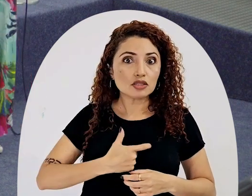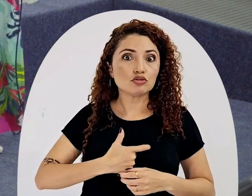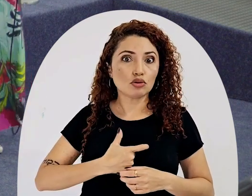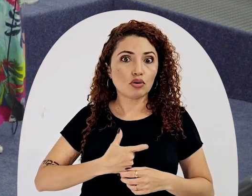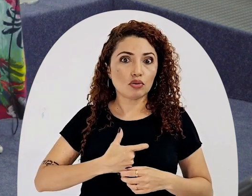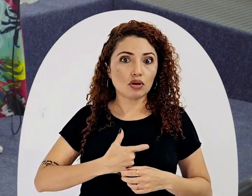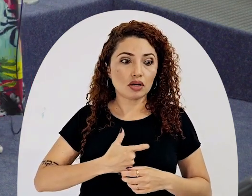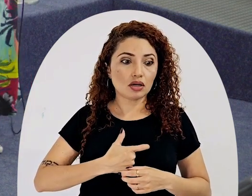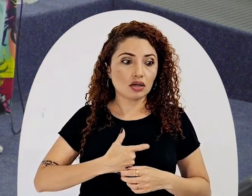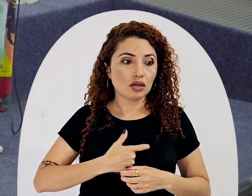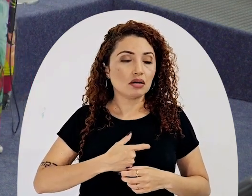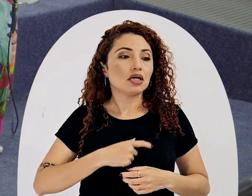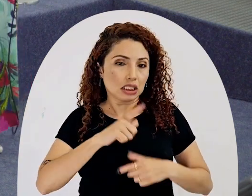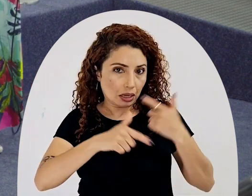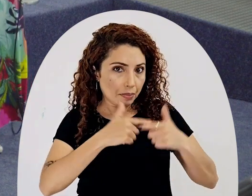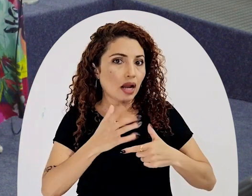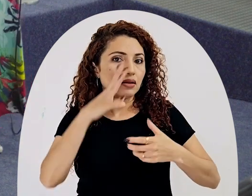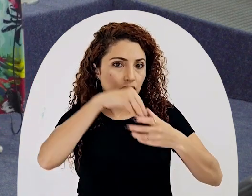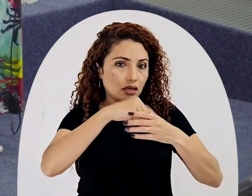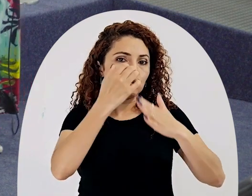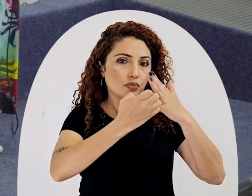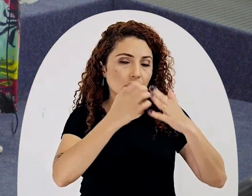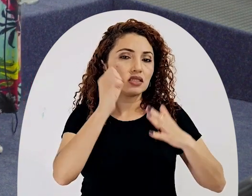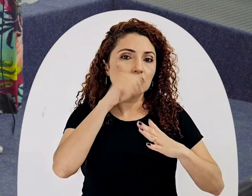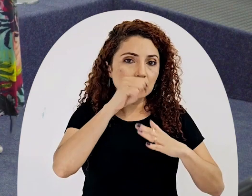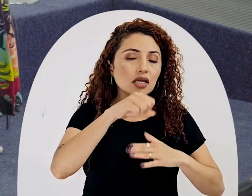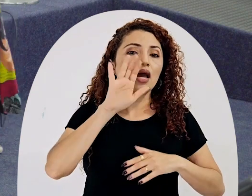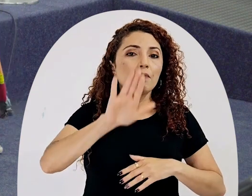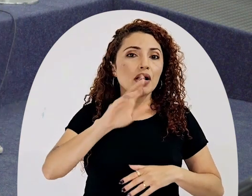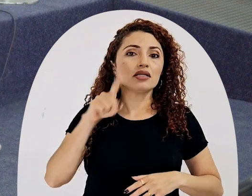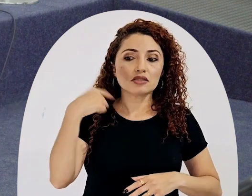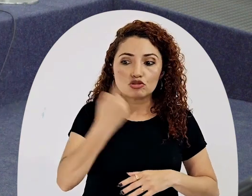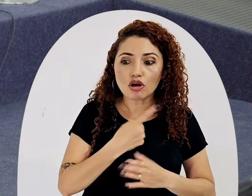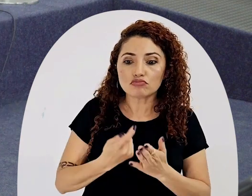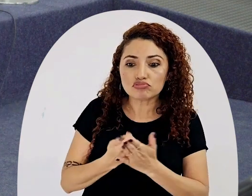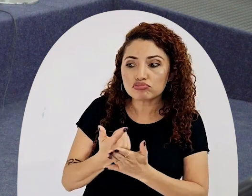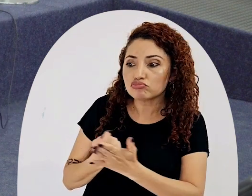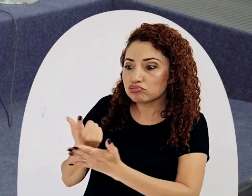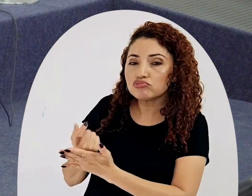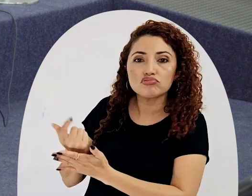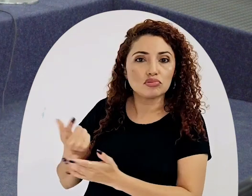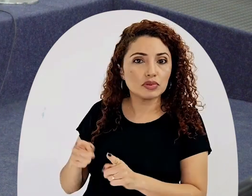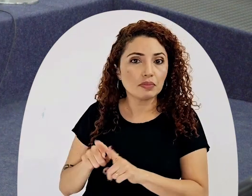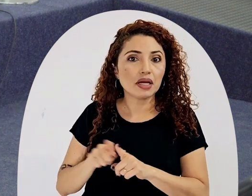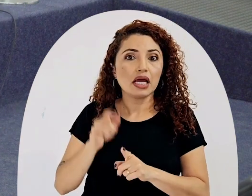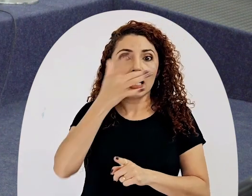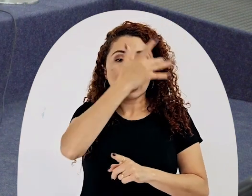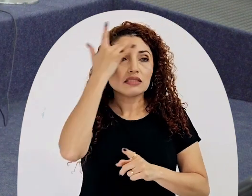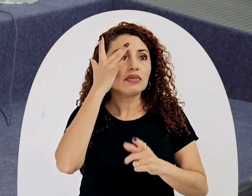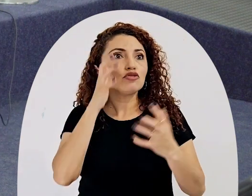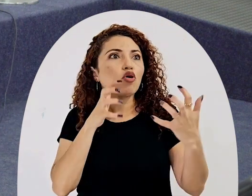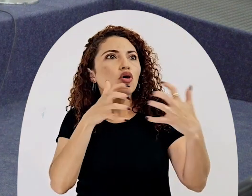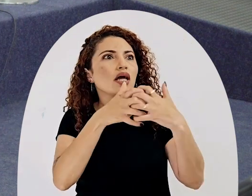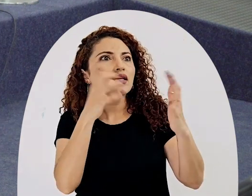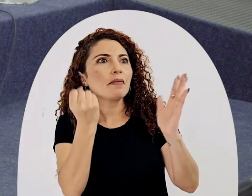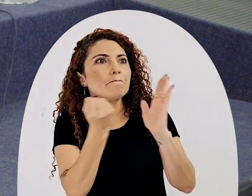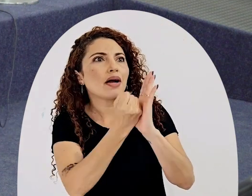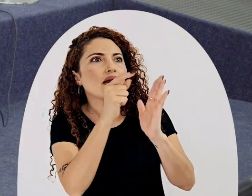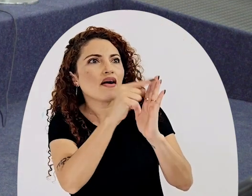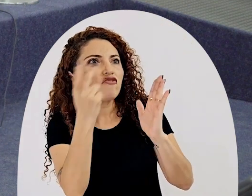consumidores. E hoje as pessoas elas conectam com marcas, com aquilo que ela conecta com